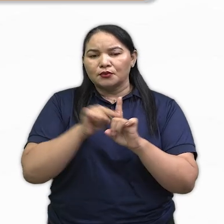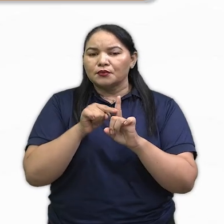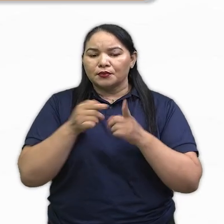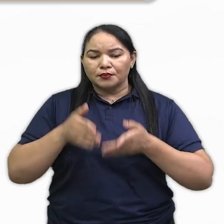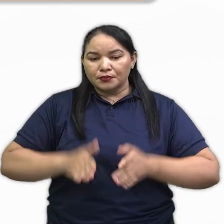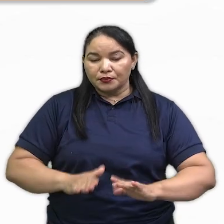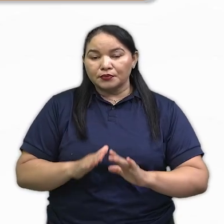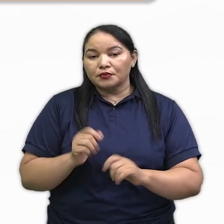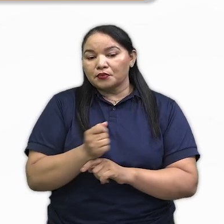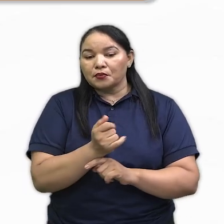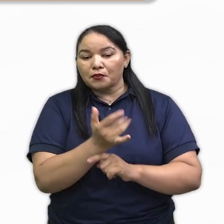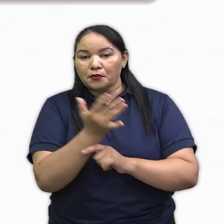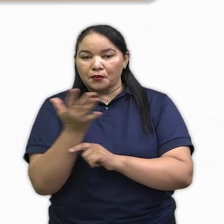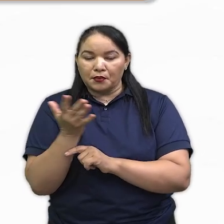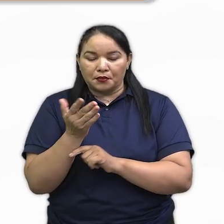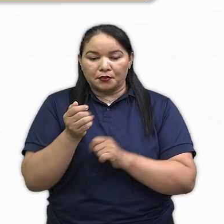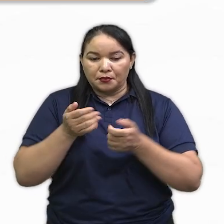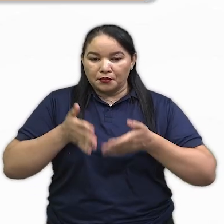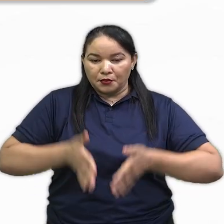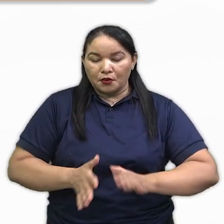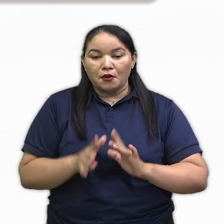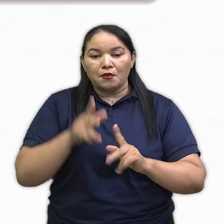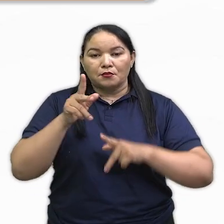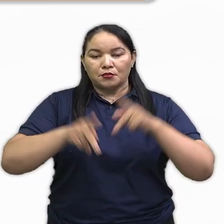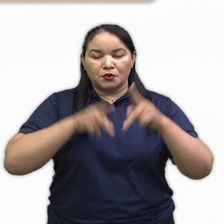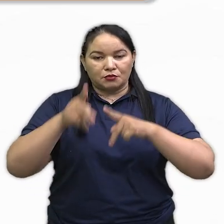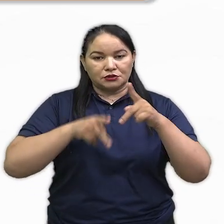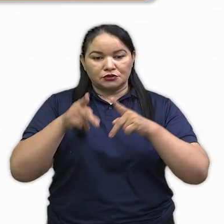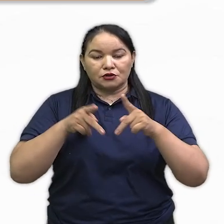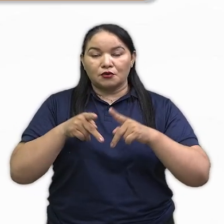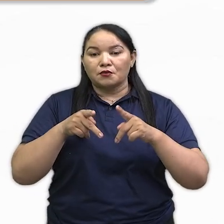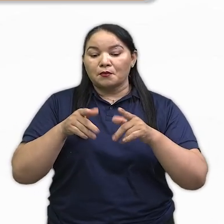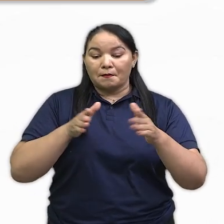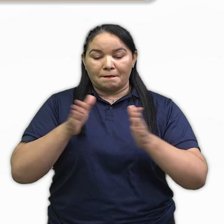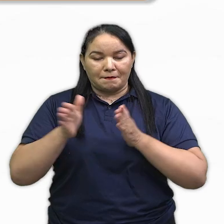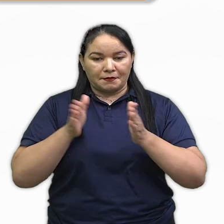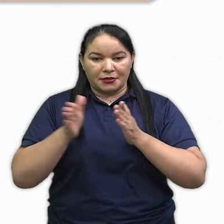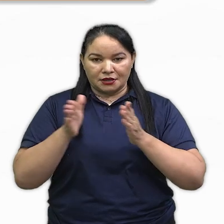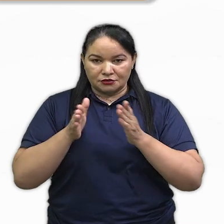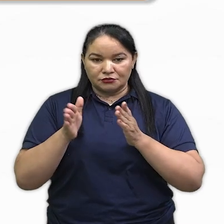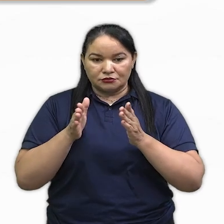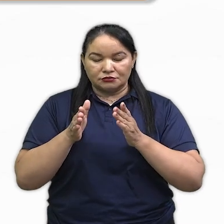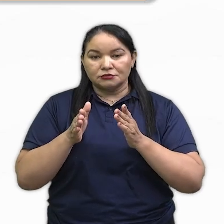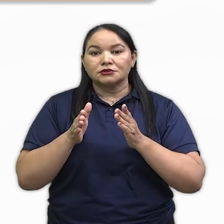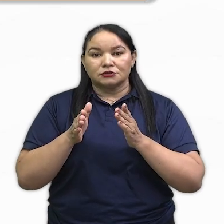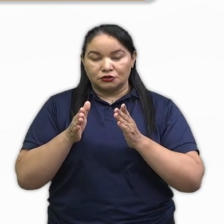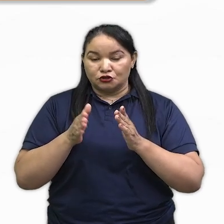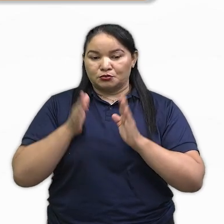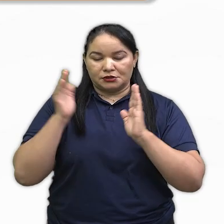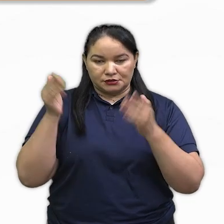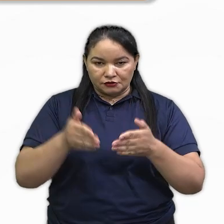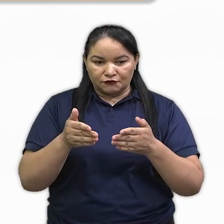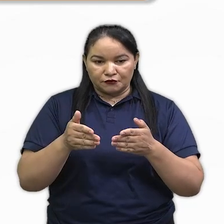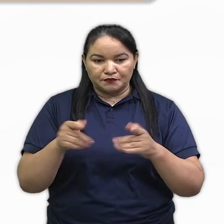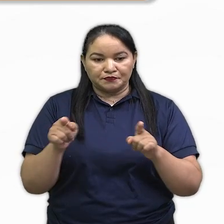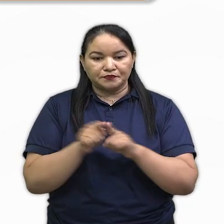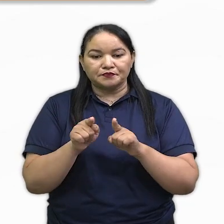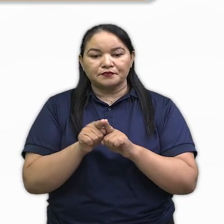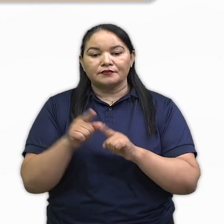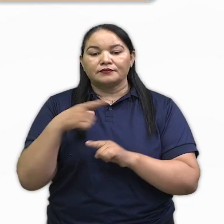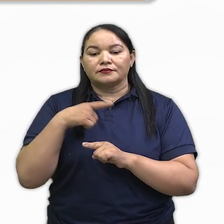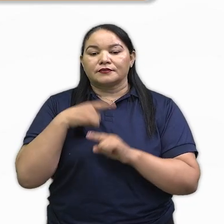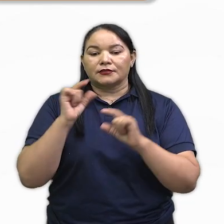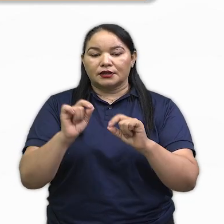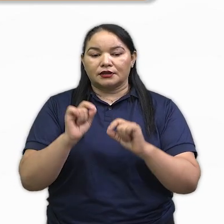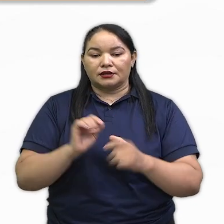natalidade, indicando o número de nascimentos em uma população durante um intervalo de tempo específico. Mas